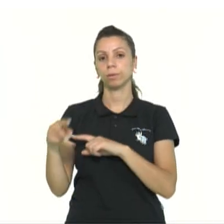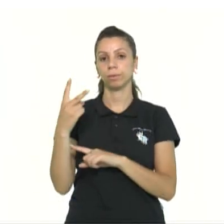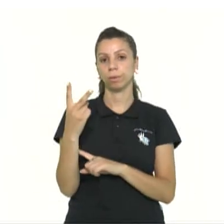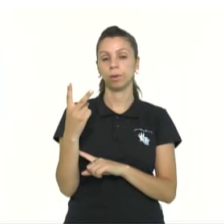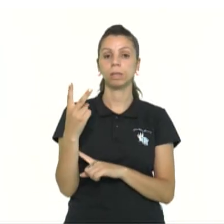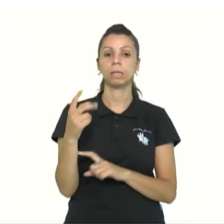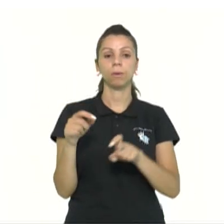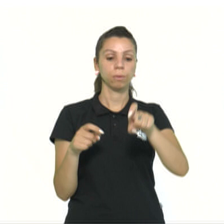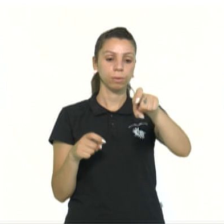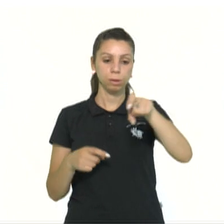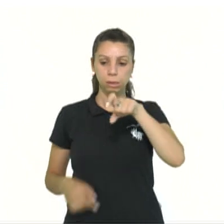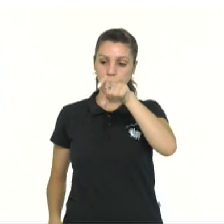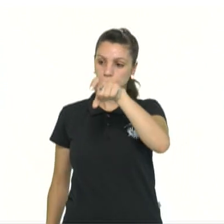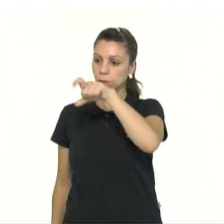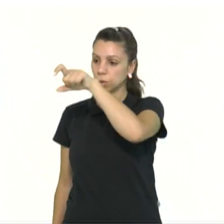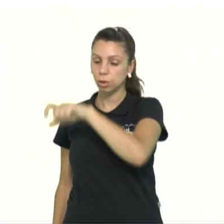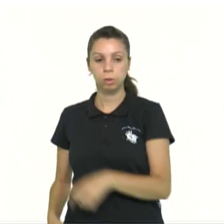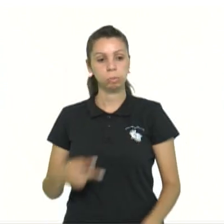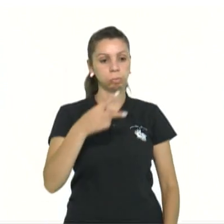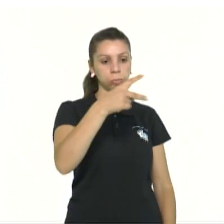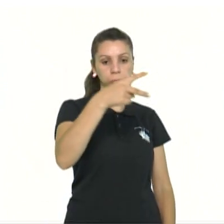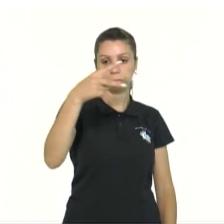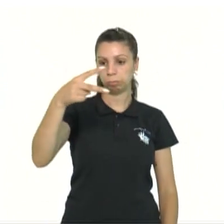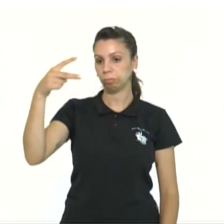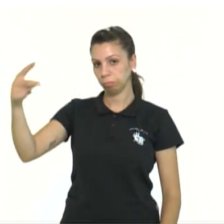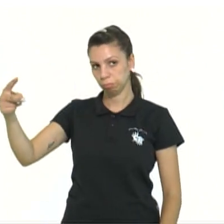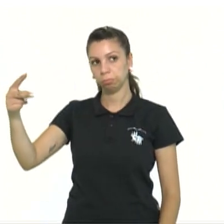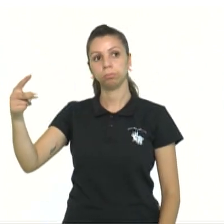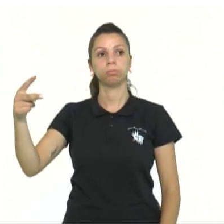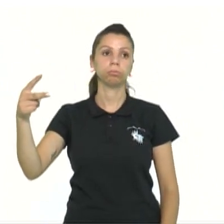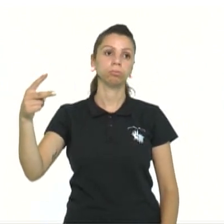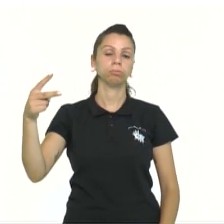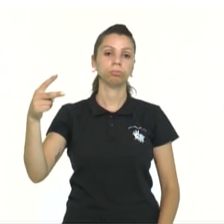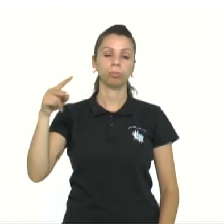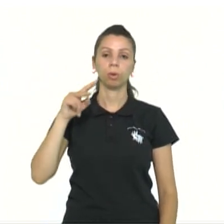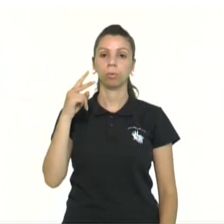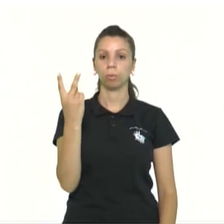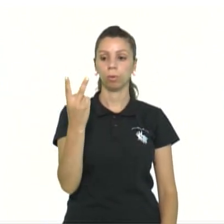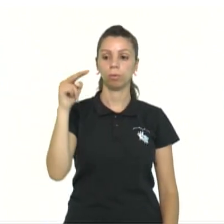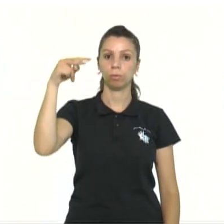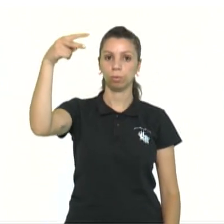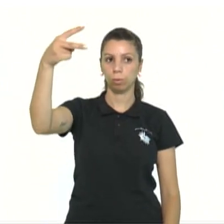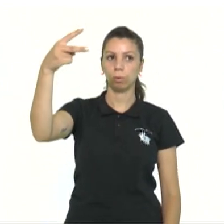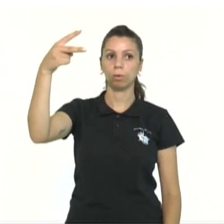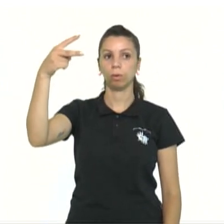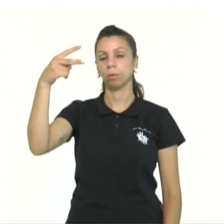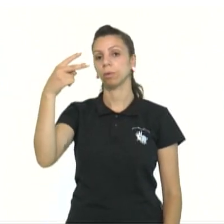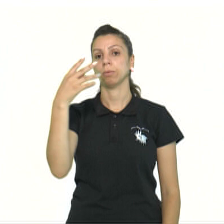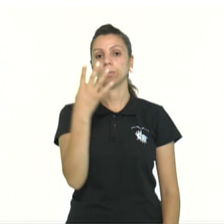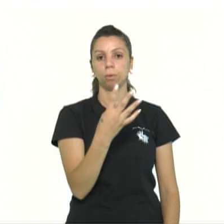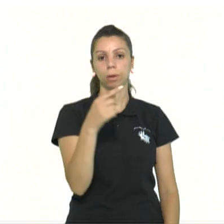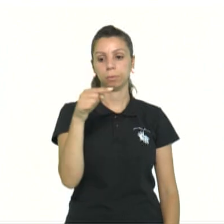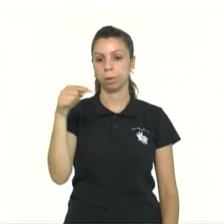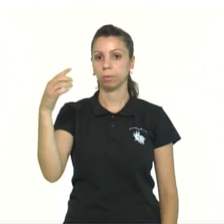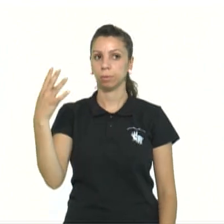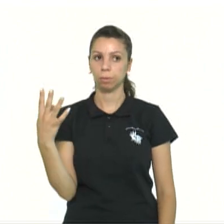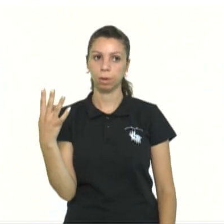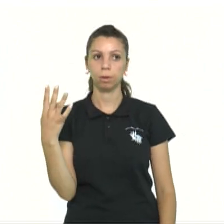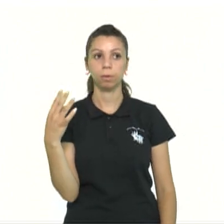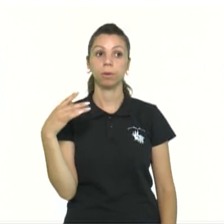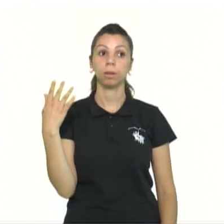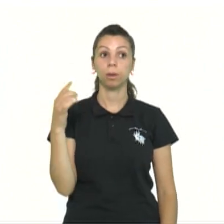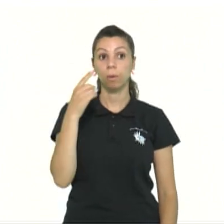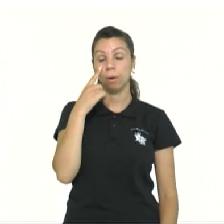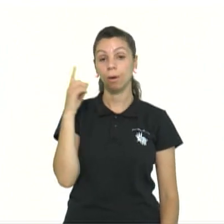eu vou colocar 2. 2 elevado ao quadrado, menos 2 vezes 2. Eu tenho 4 menos 4 e olha só, o